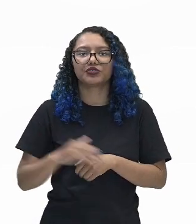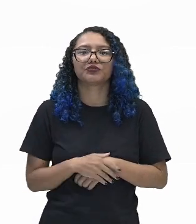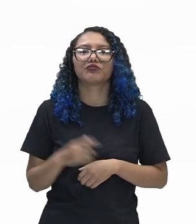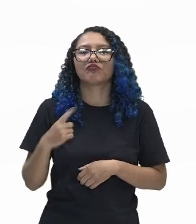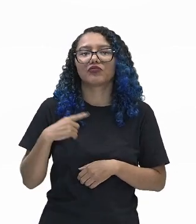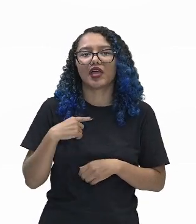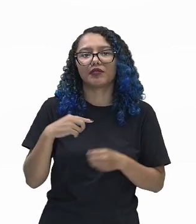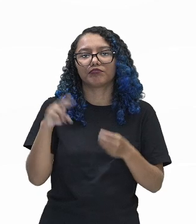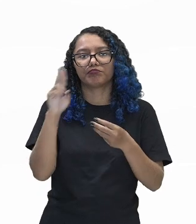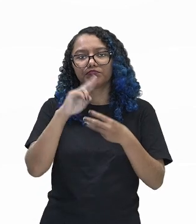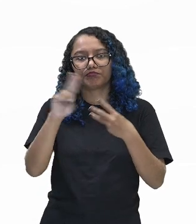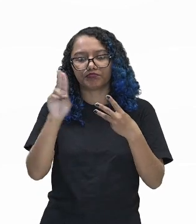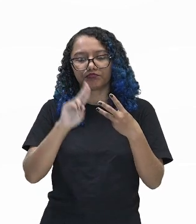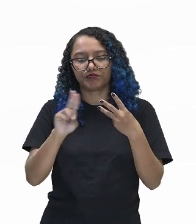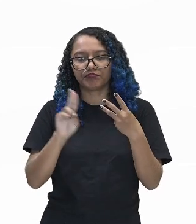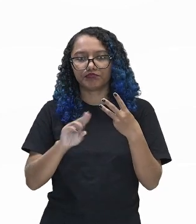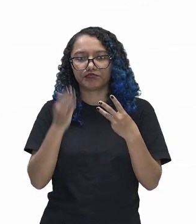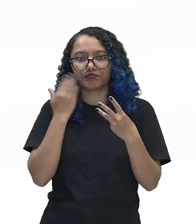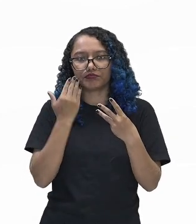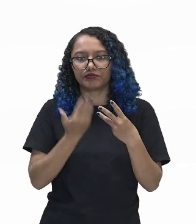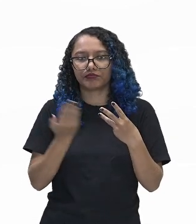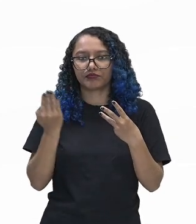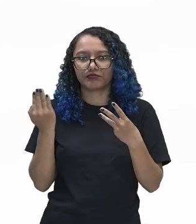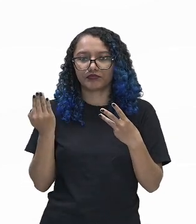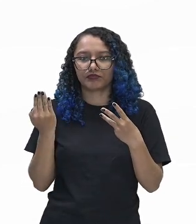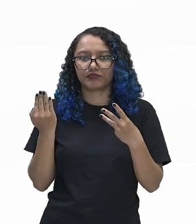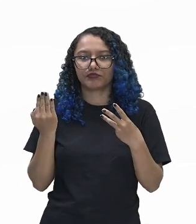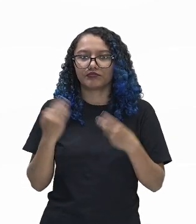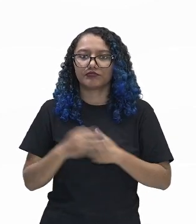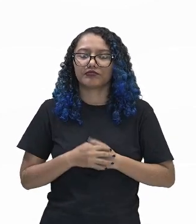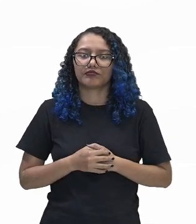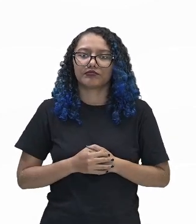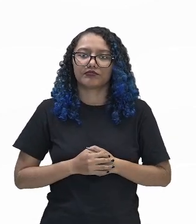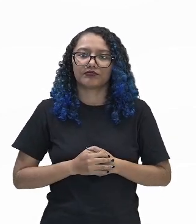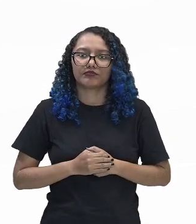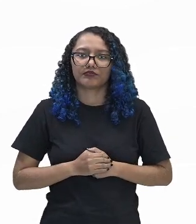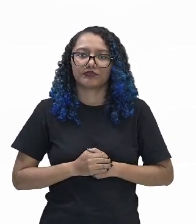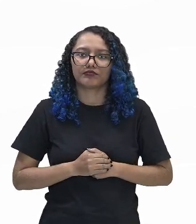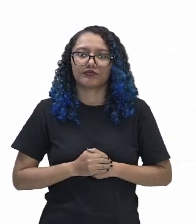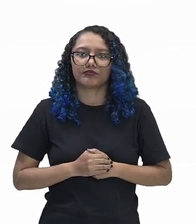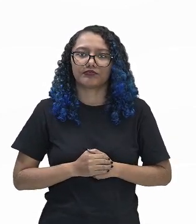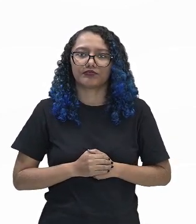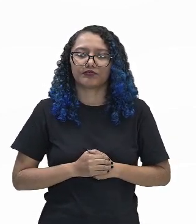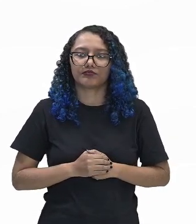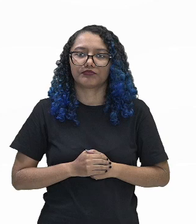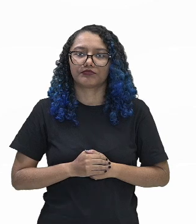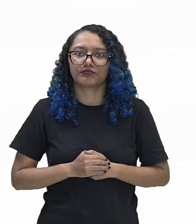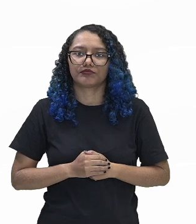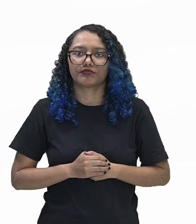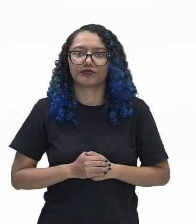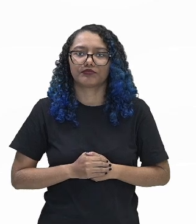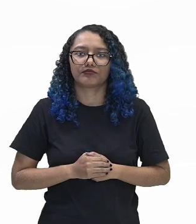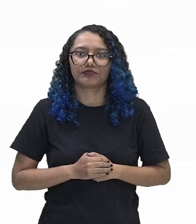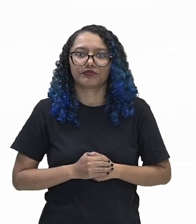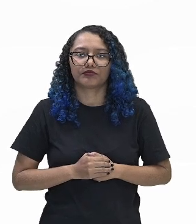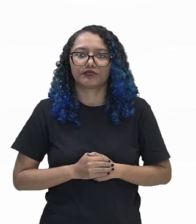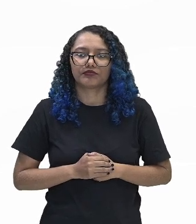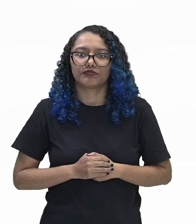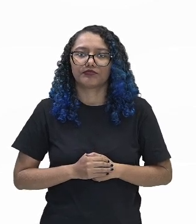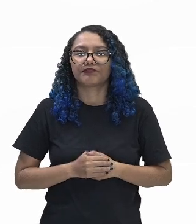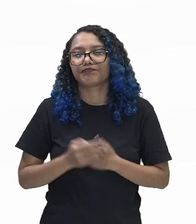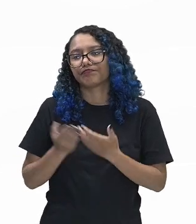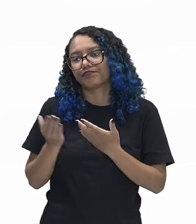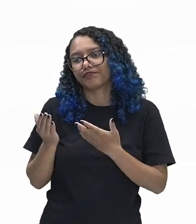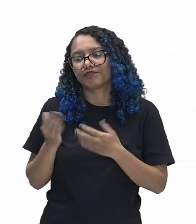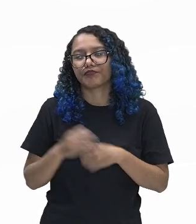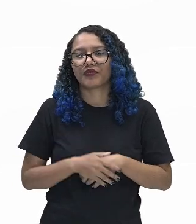Jaguar, Corcazinho Amarelo e Contos da Floresta. Então, talvez o nosso querido, né, Yaman seja